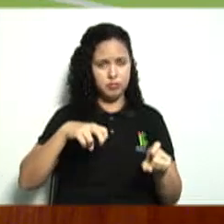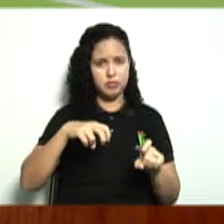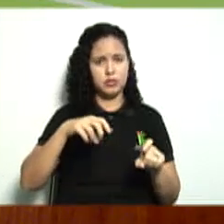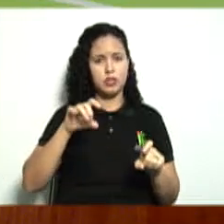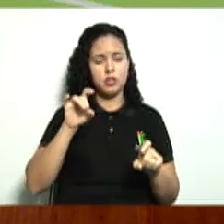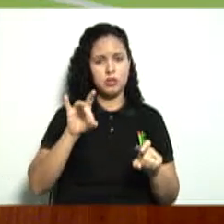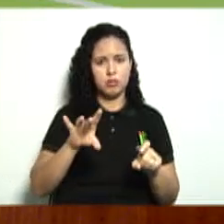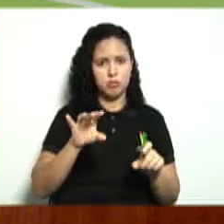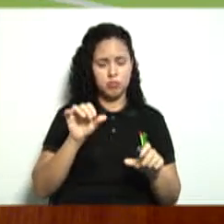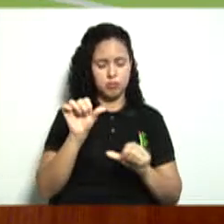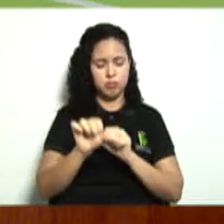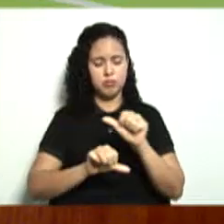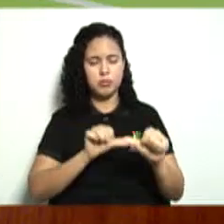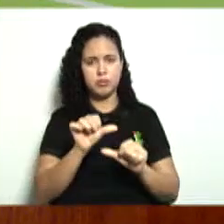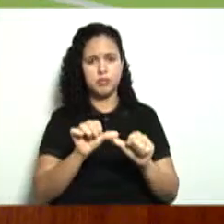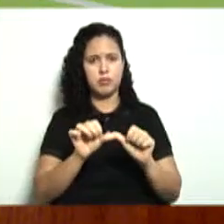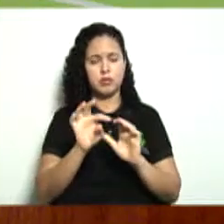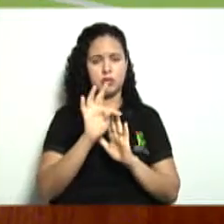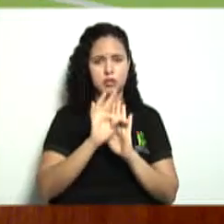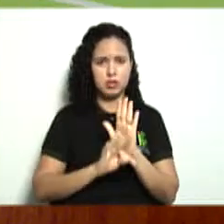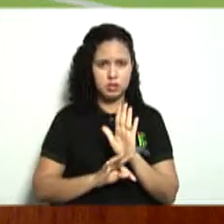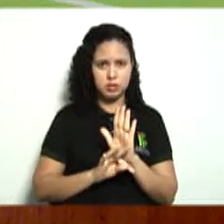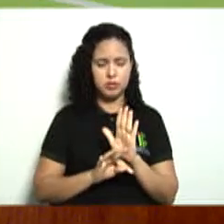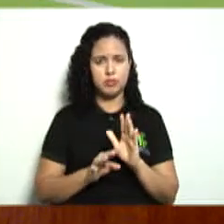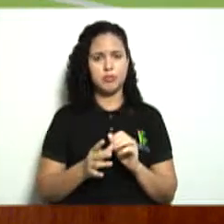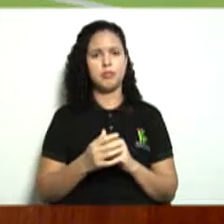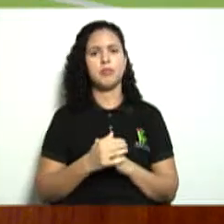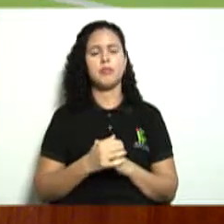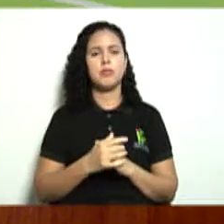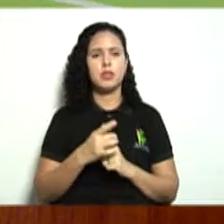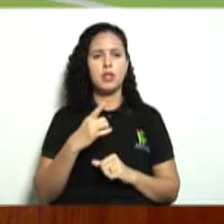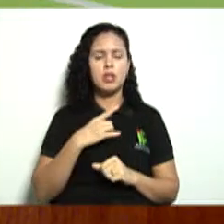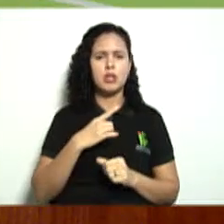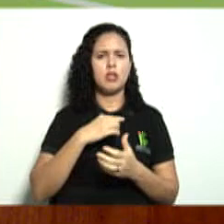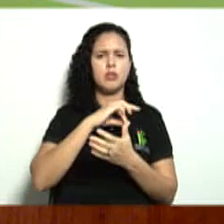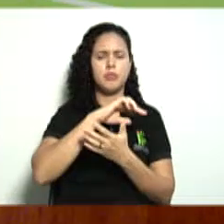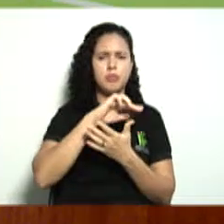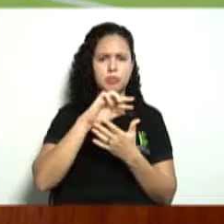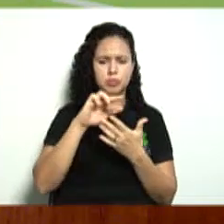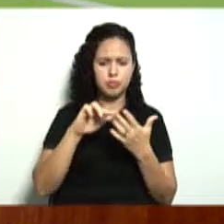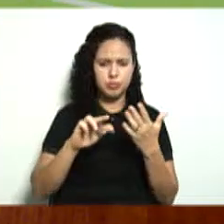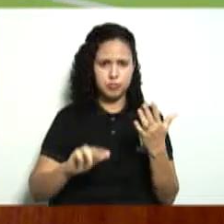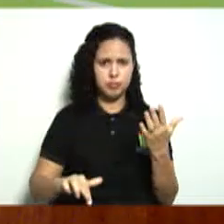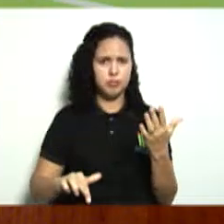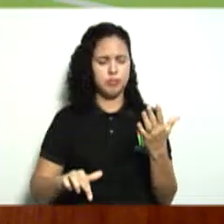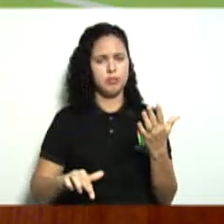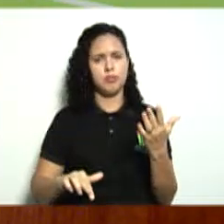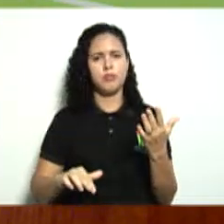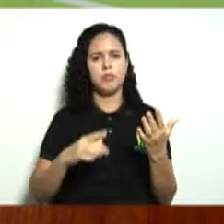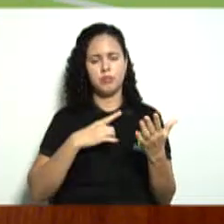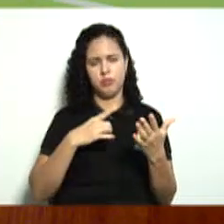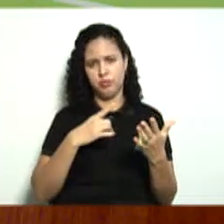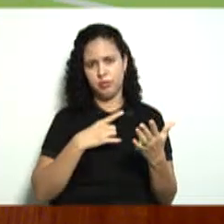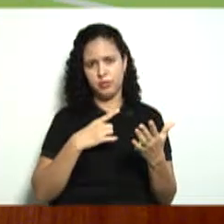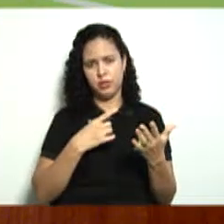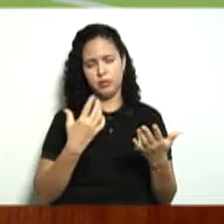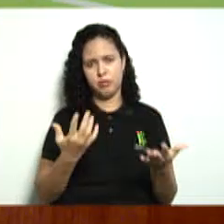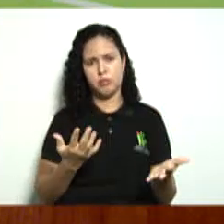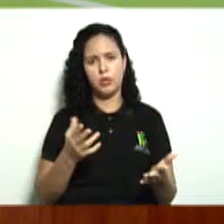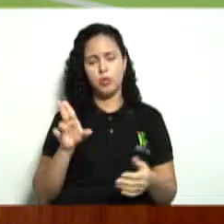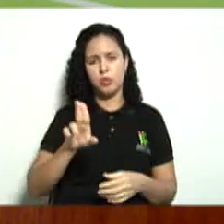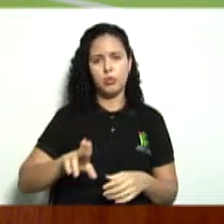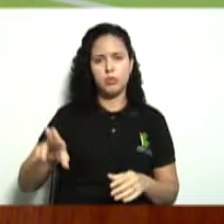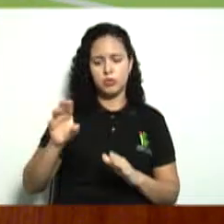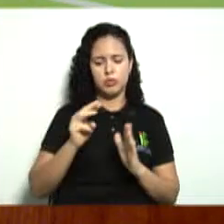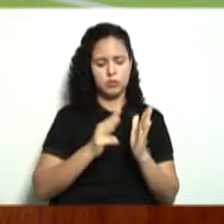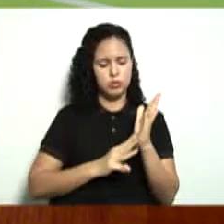editar textos. Além do Word, a gente tem diversos outros. A gente tem BR Office e vários disponíveis aí no mercado. Tá? A gente está utilizando o Word